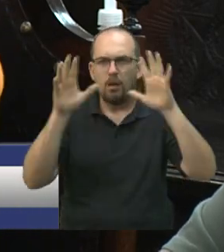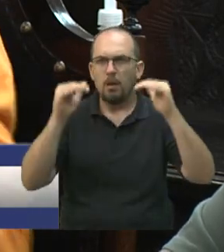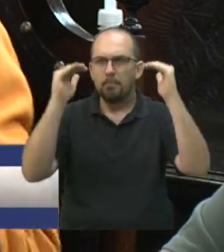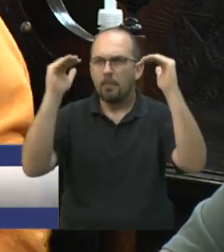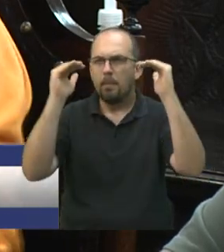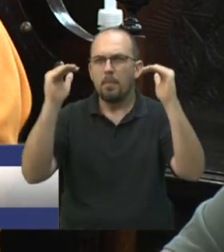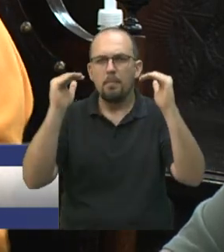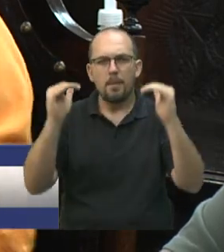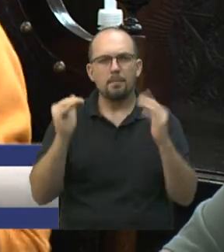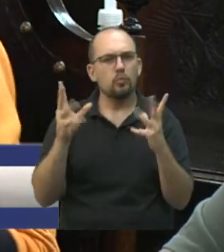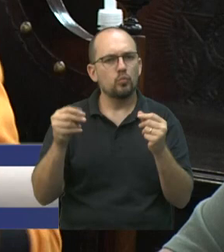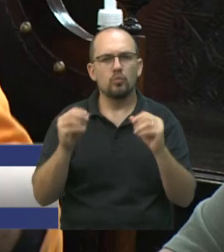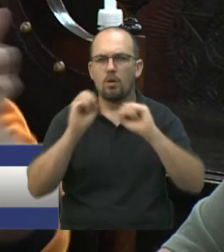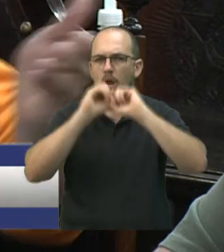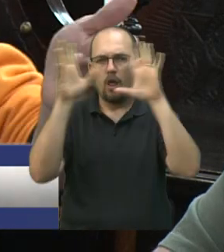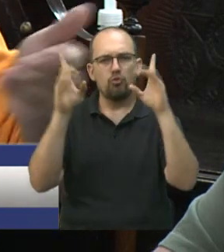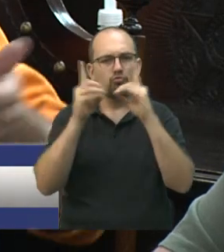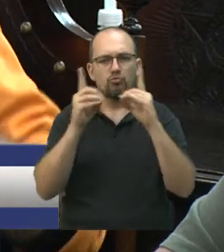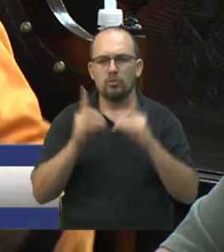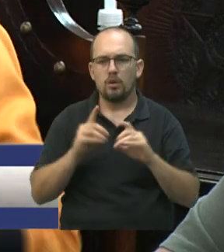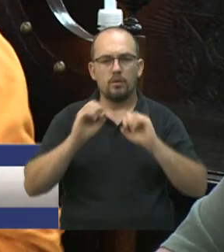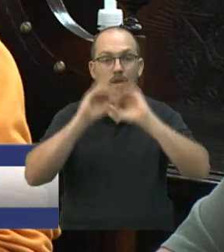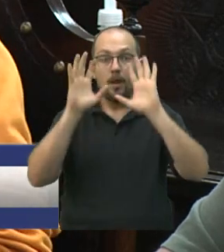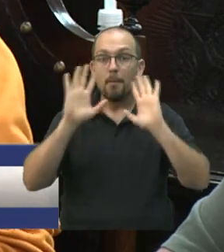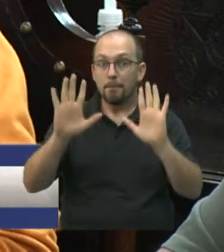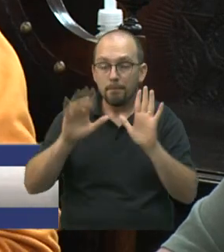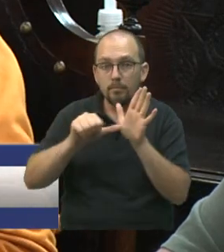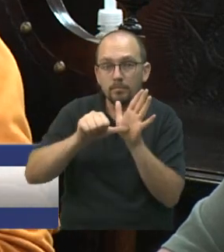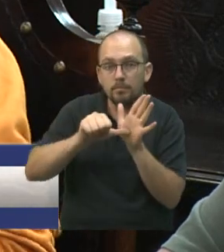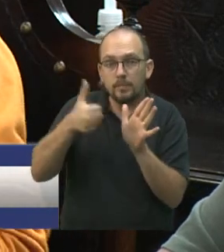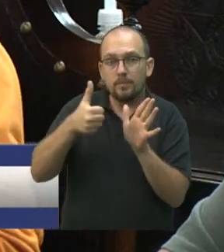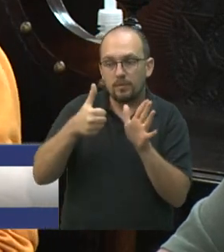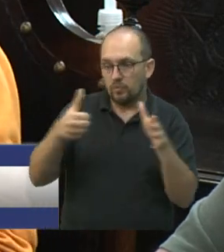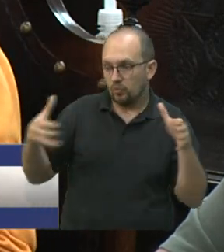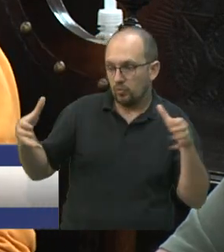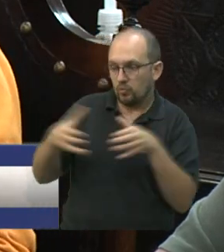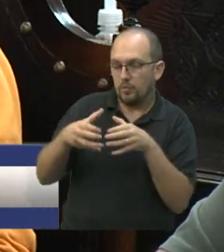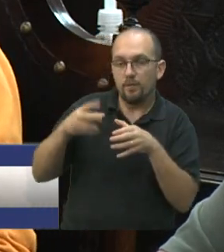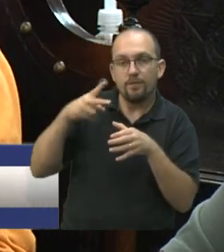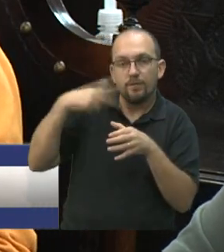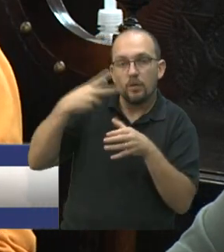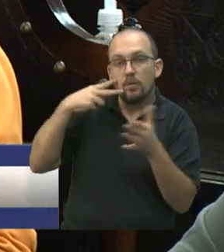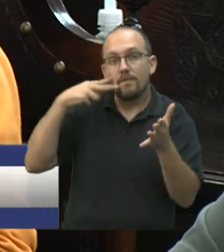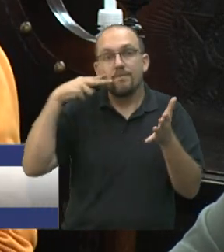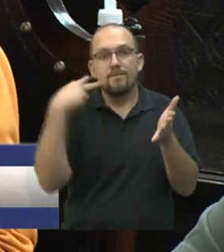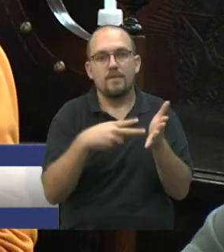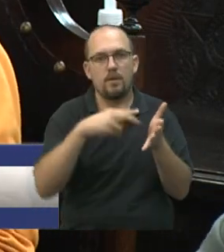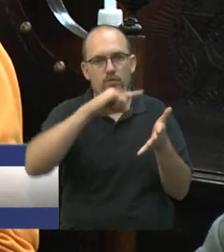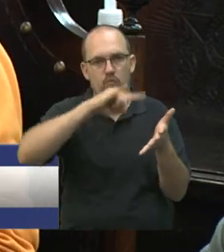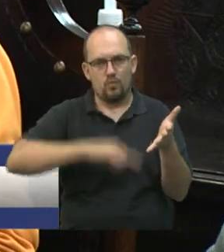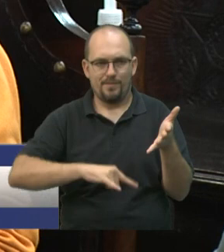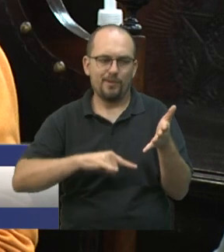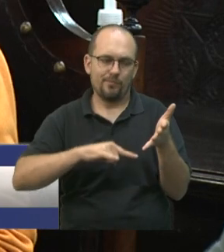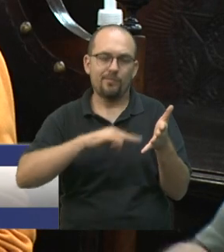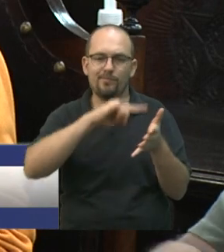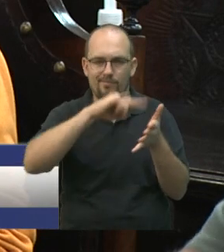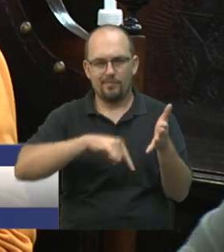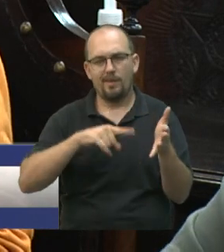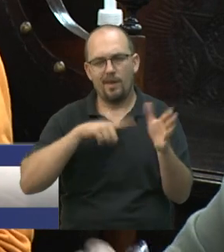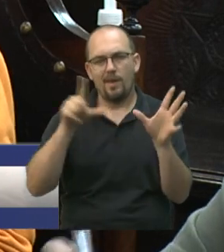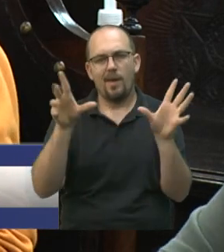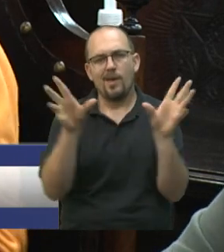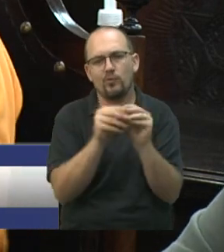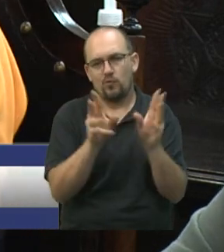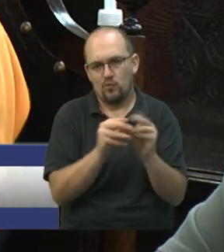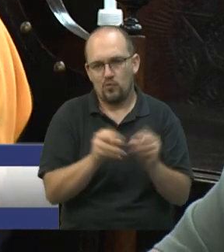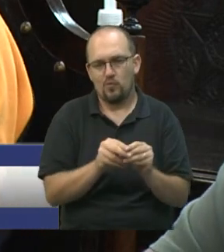bastante claro as aplicações, mas é a primeira vez que esse corpo de vereadores está entrando em contato com esse documento. Documento que é resumo de várias